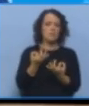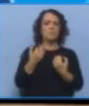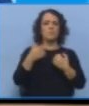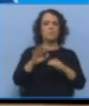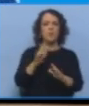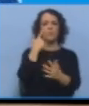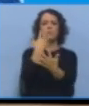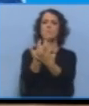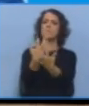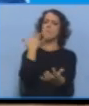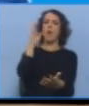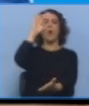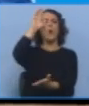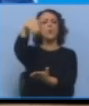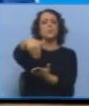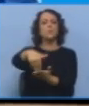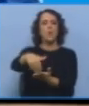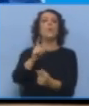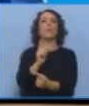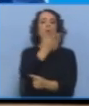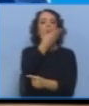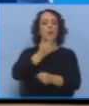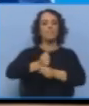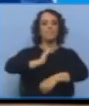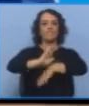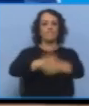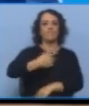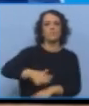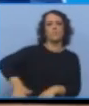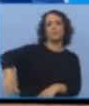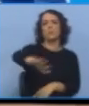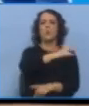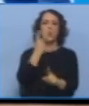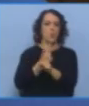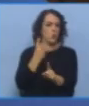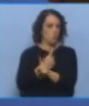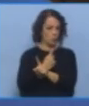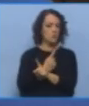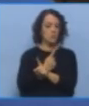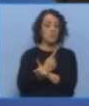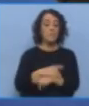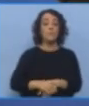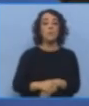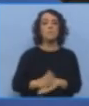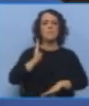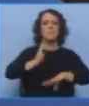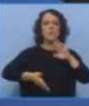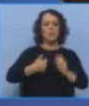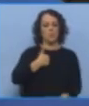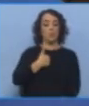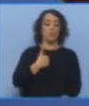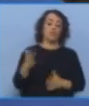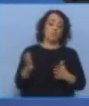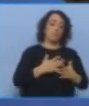o resultado final era eficácia e eficiência das organizações sobre todas as coisas. E, portanto, a determinada altura comecei a entender, enquanto